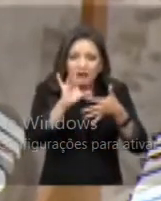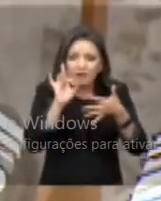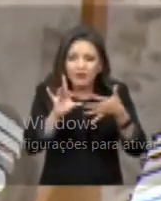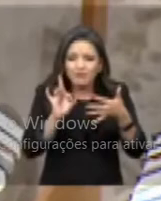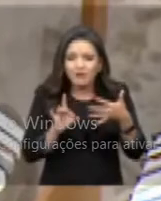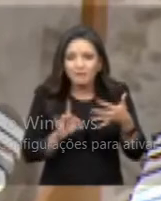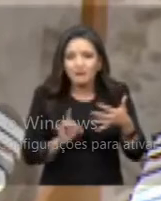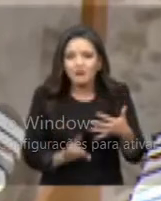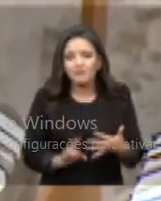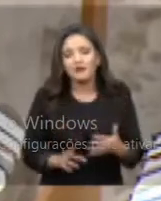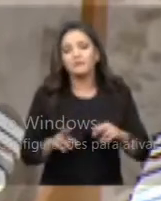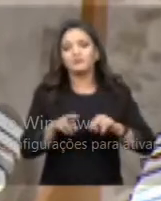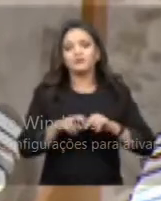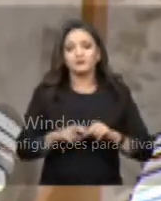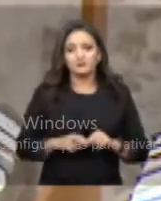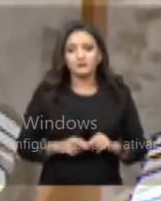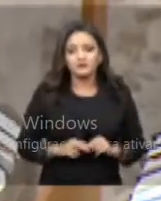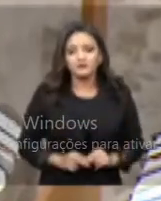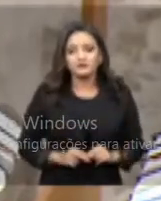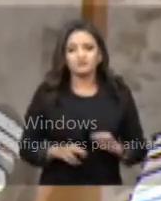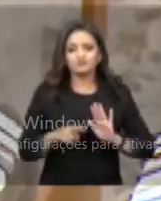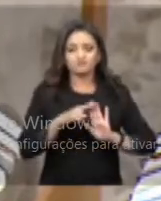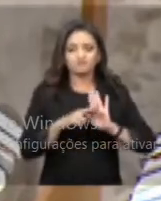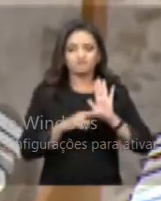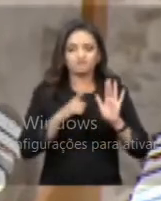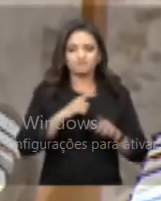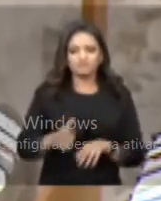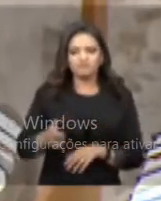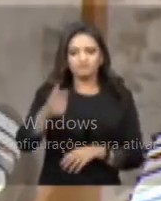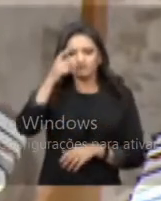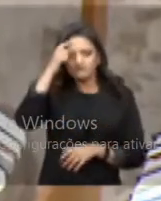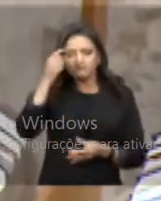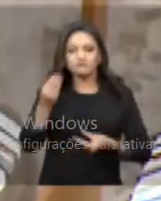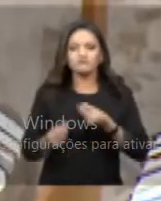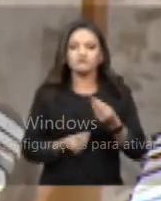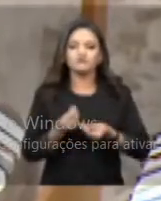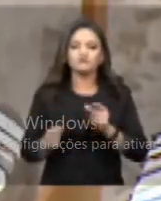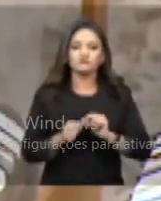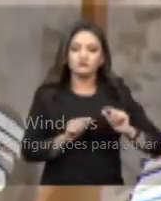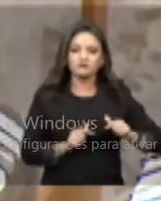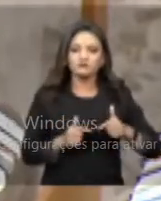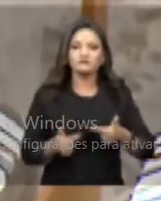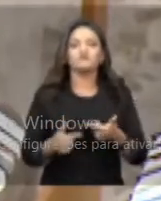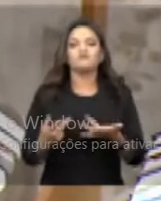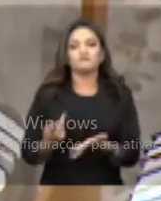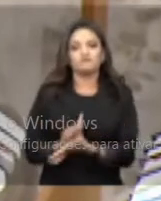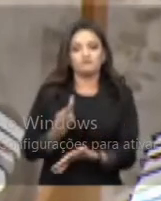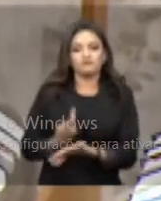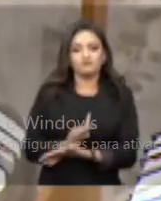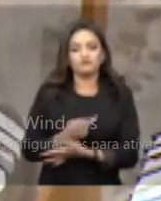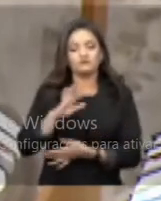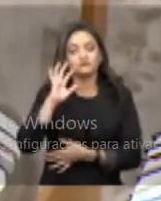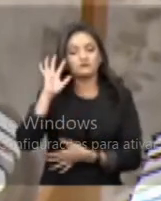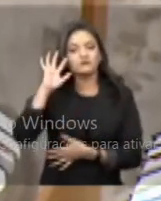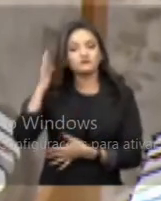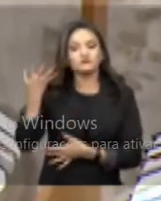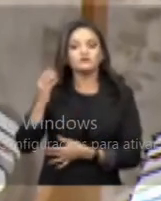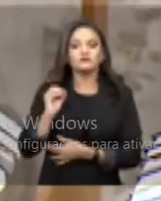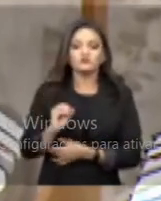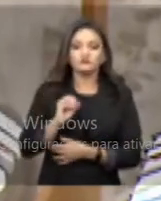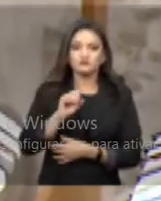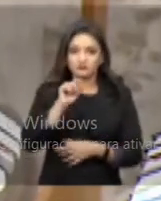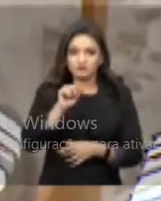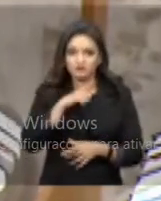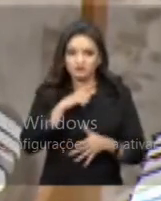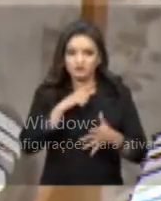luz dos critérios de caracterização da consciência da prática do ato ímprobo, para definir se presentes os